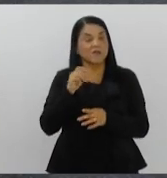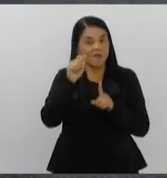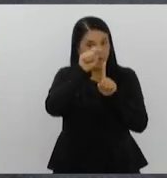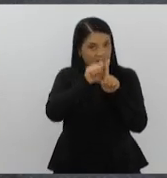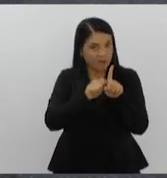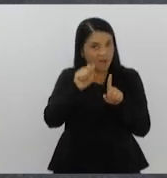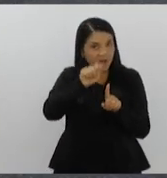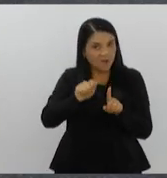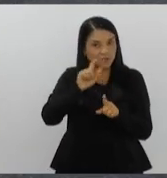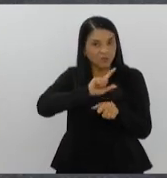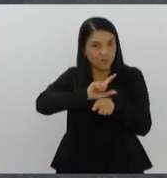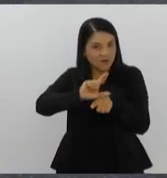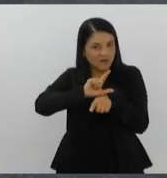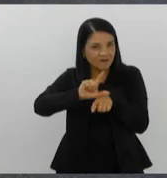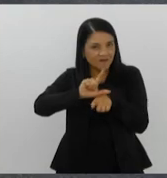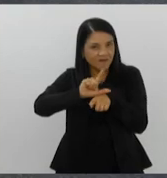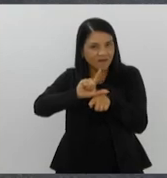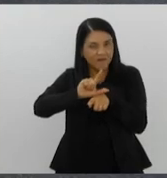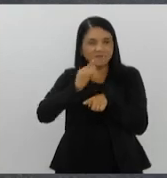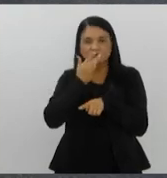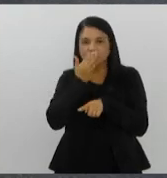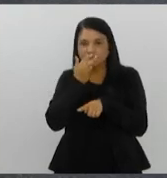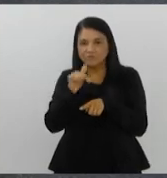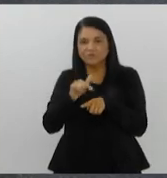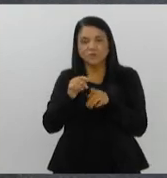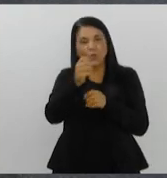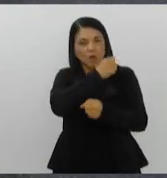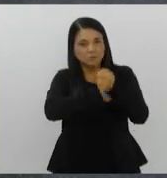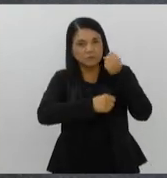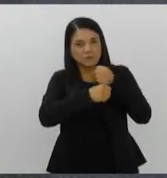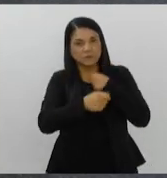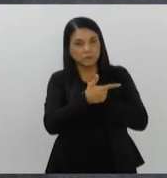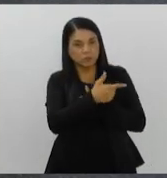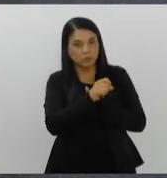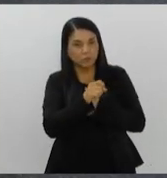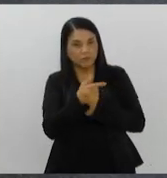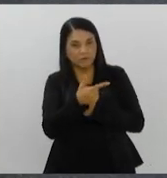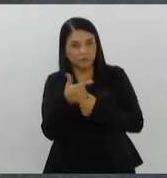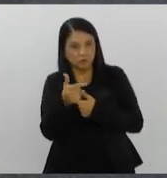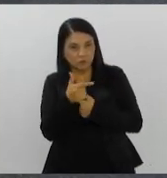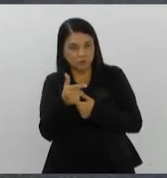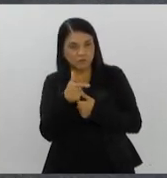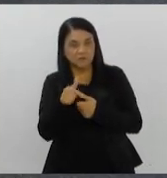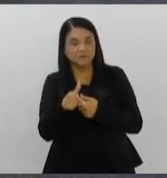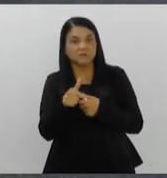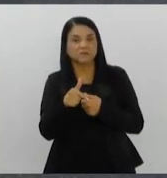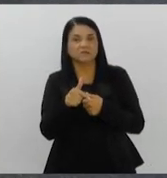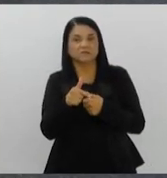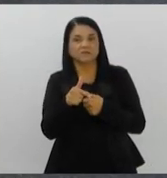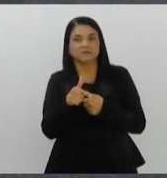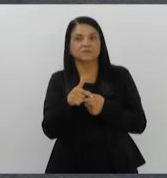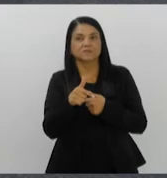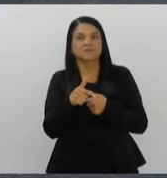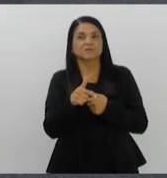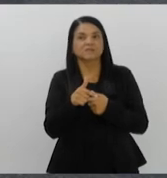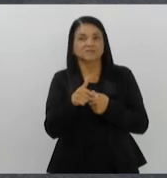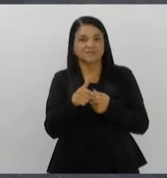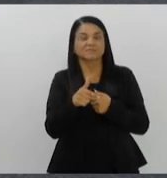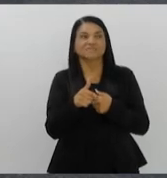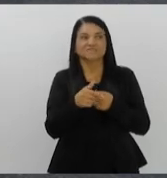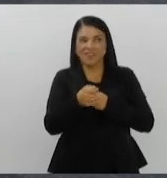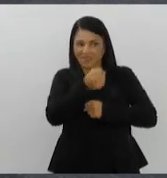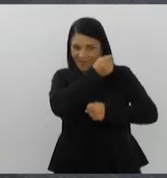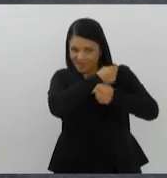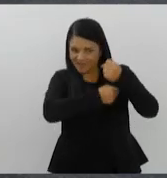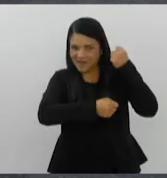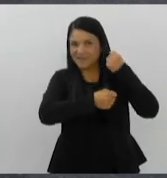senhora presidenta, foi estabelecido no ano passado, de 2022, que torna 2022 no ano retrasado, né?